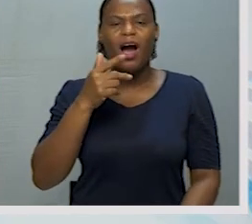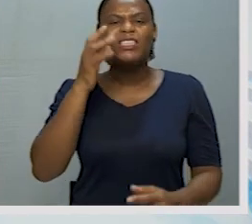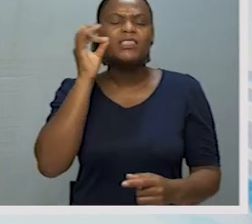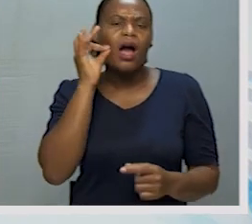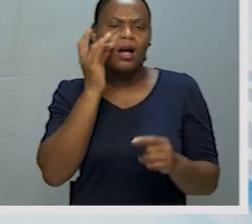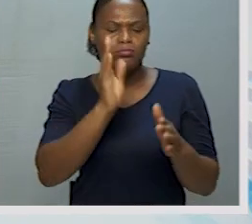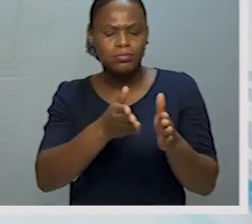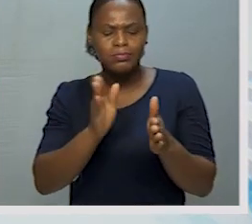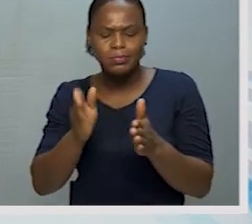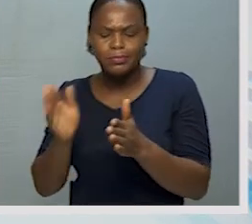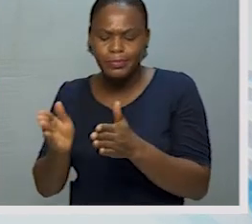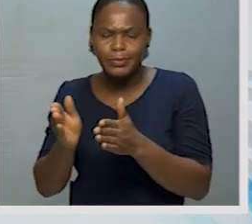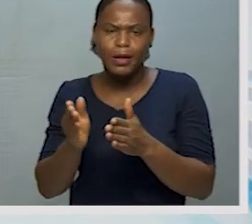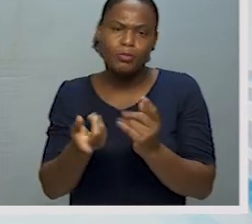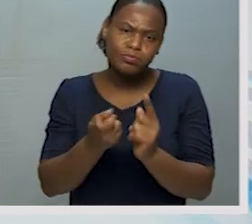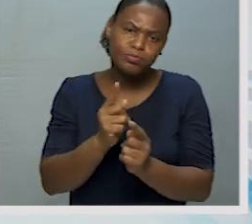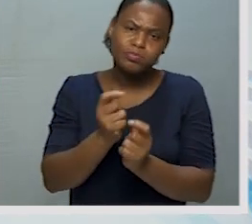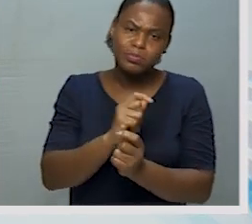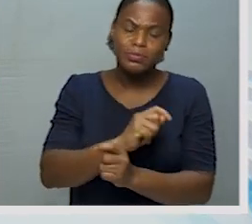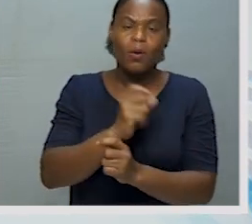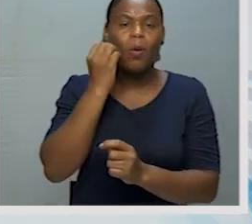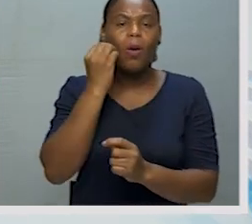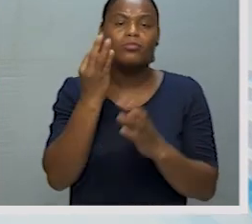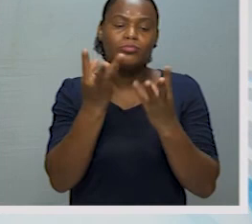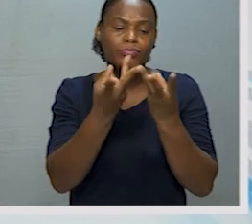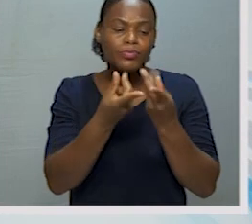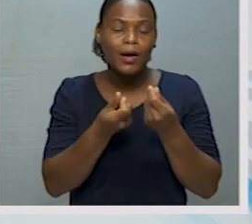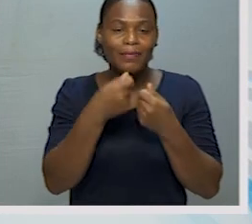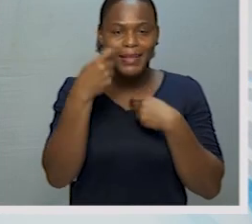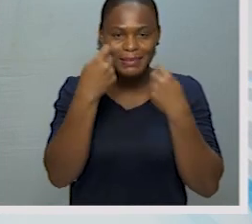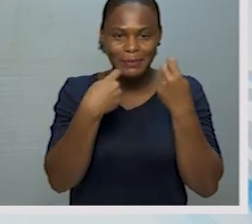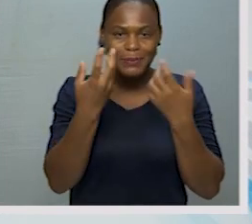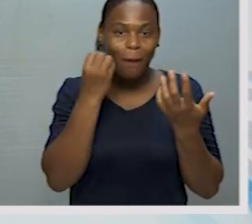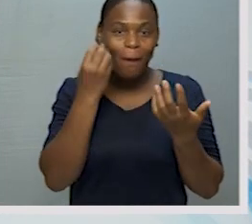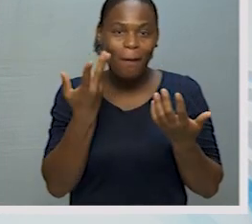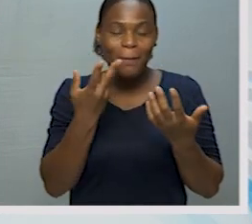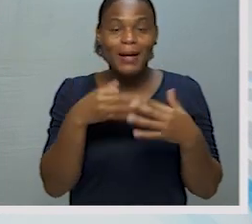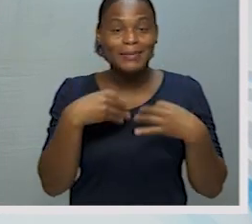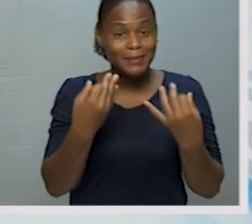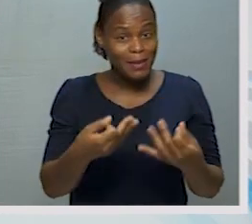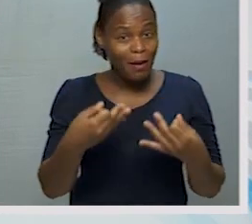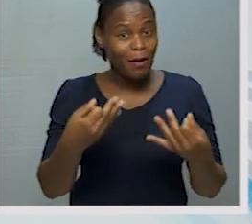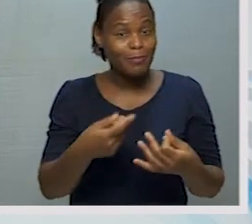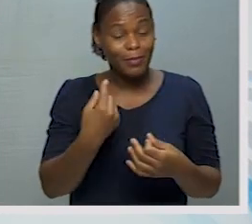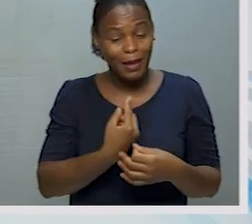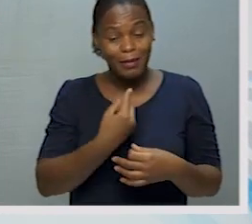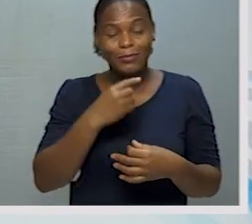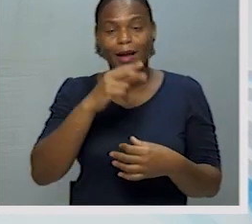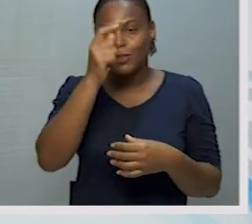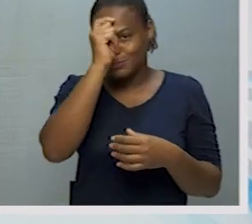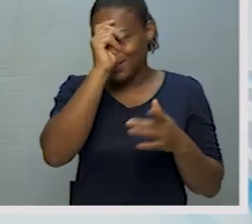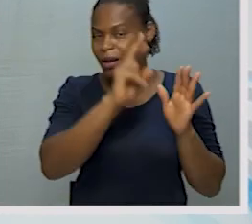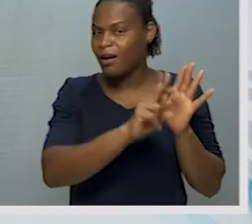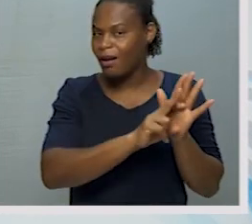de operações. E como resolver as expressões numéricas? Então, devem ter sempre em conta